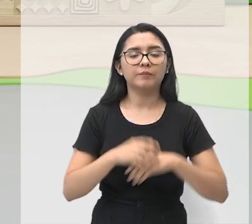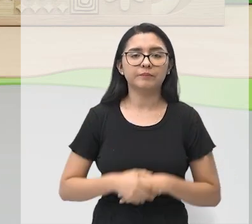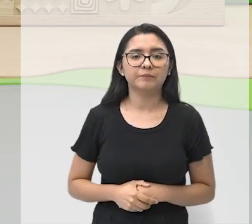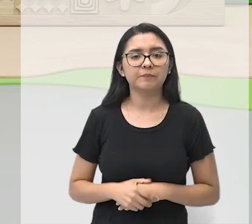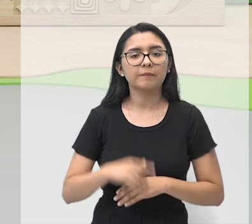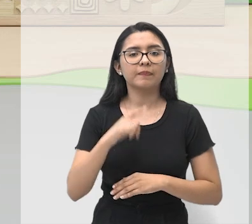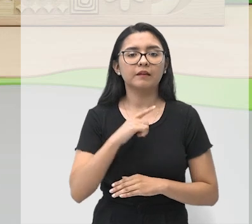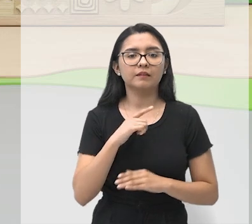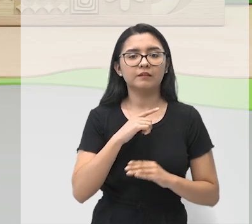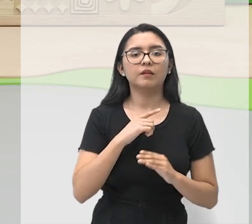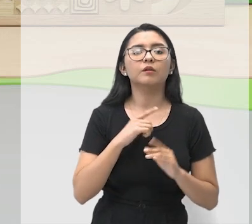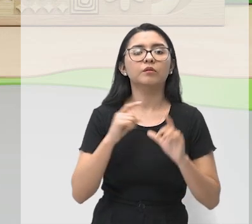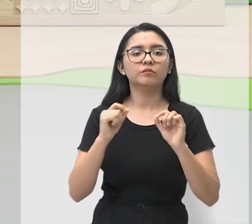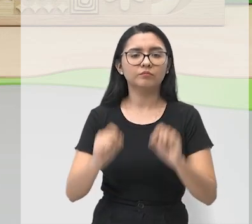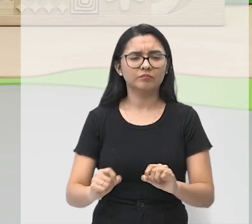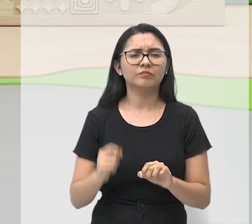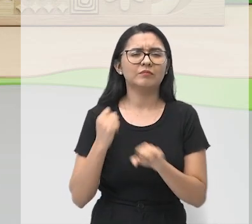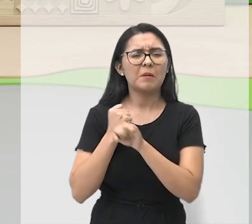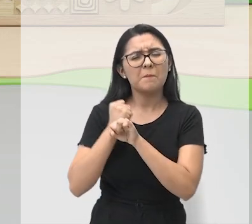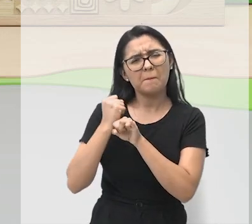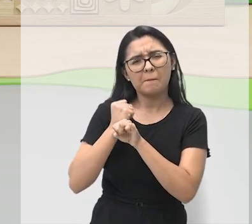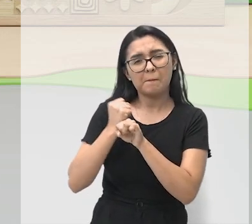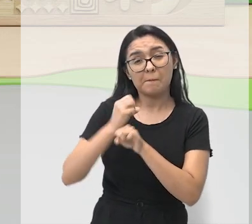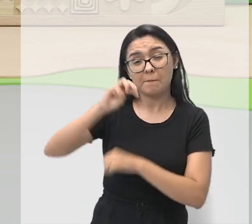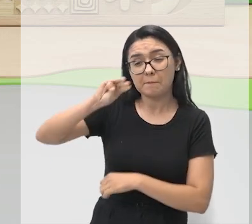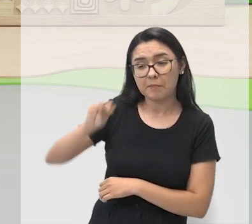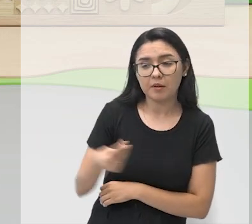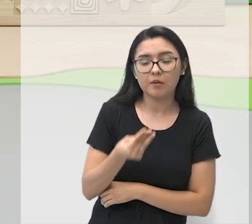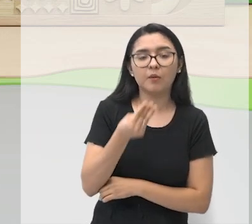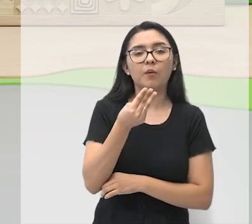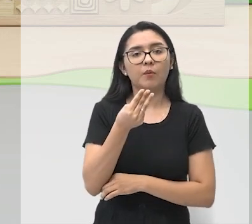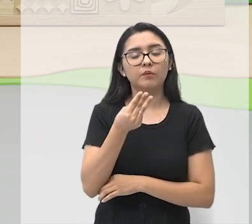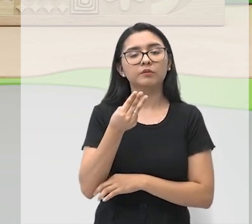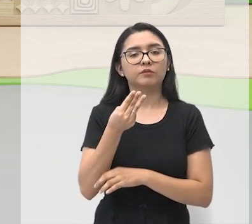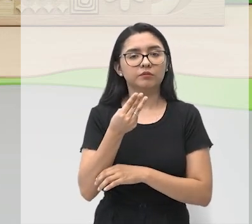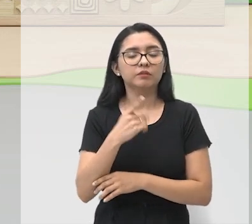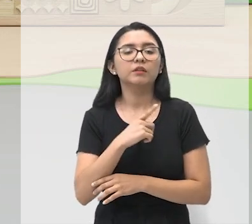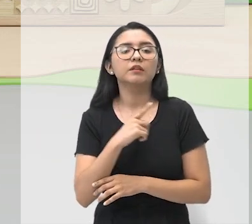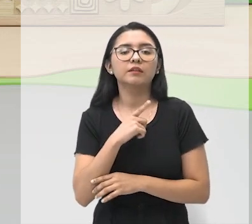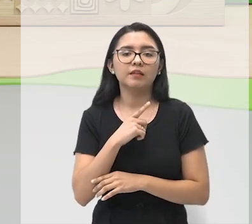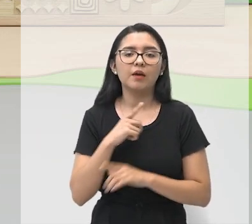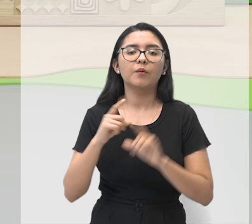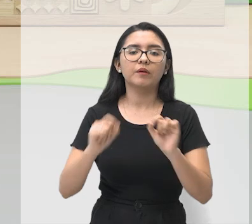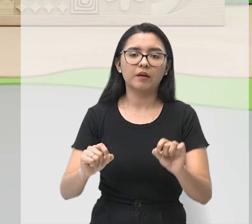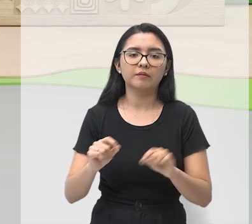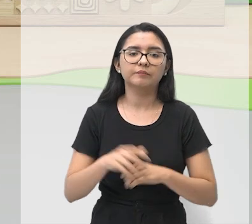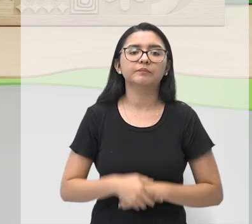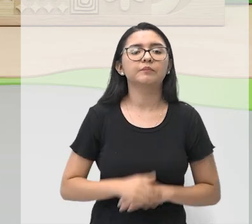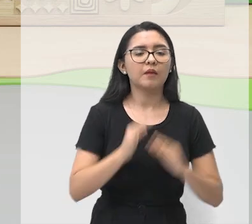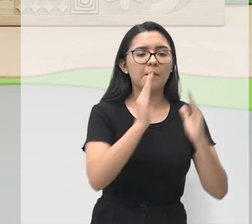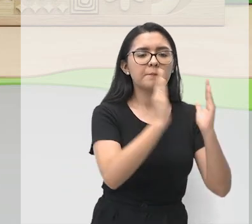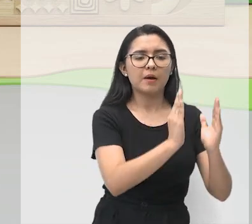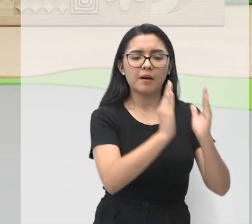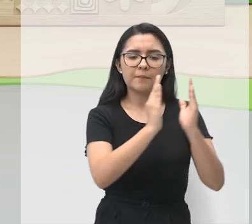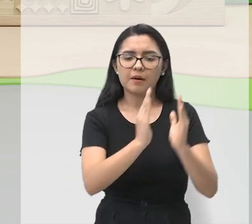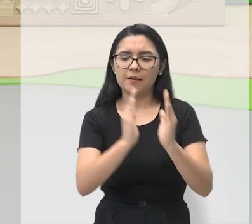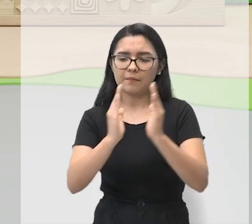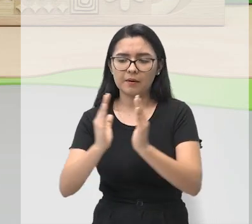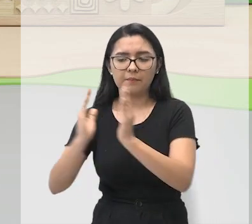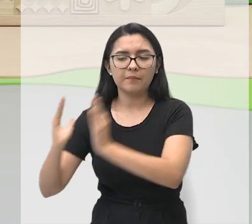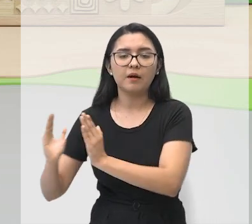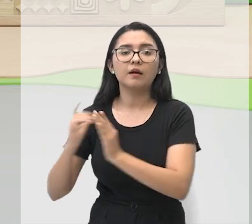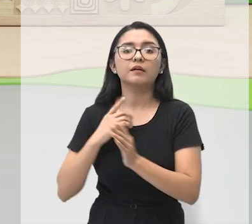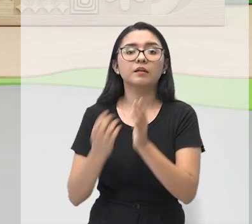ao longo dos bilhões de anos nós vamos ter a formação dos planetas,